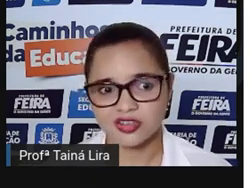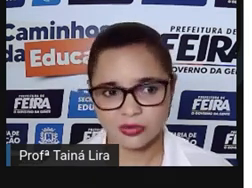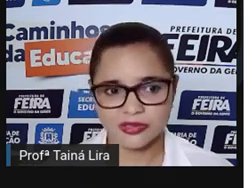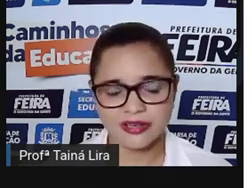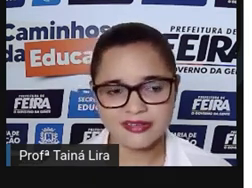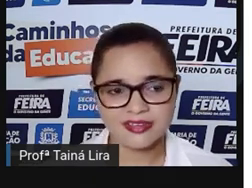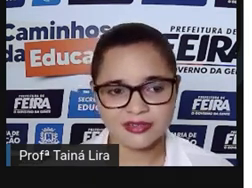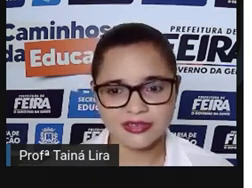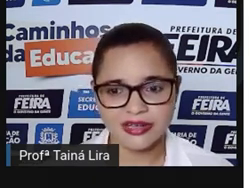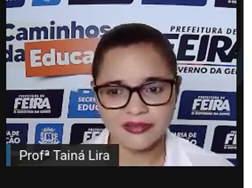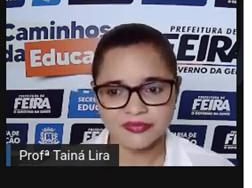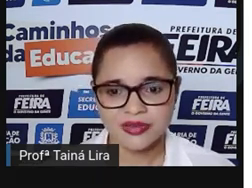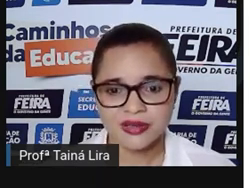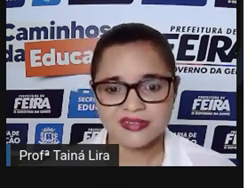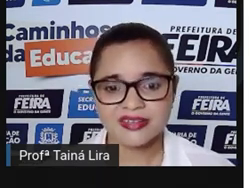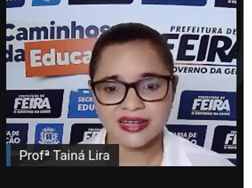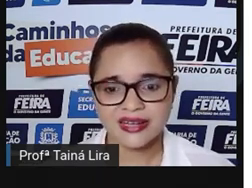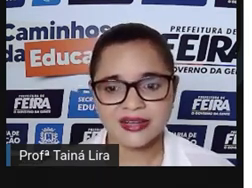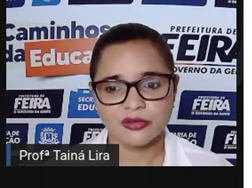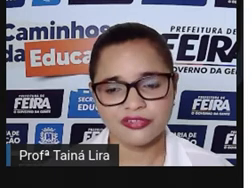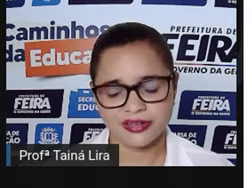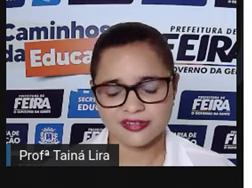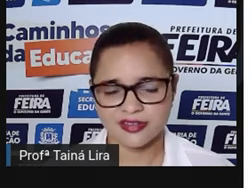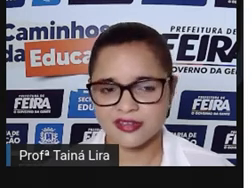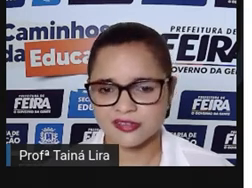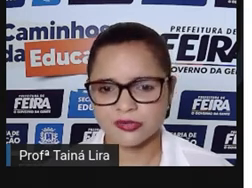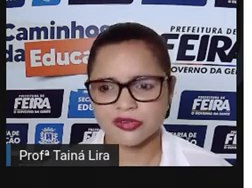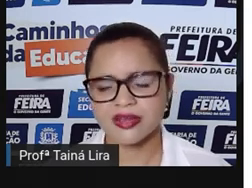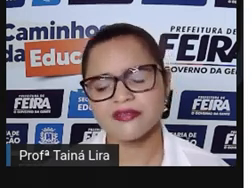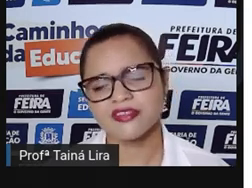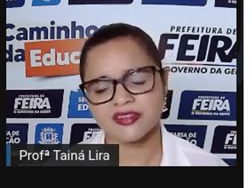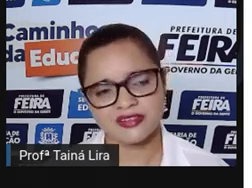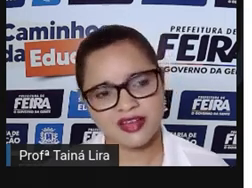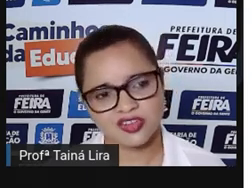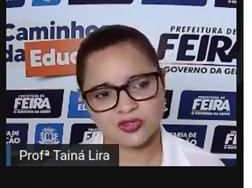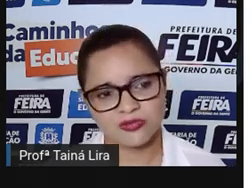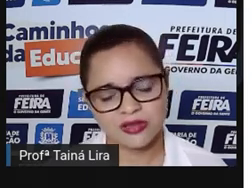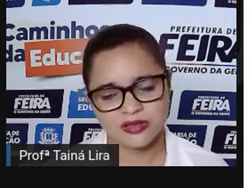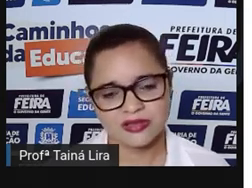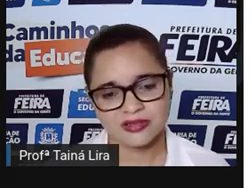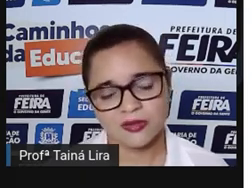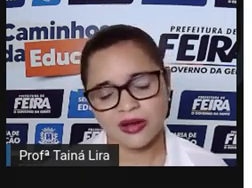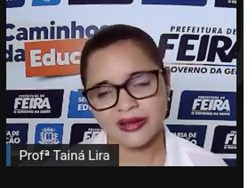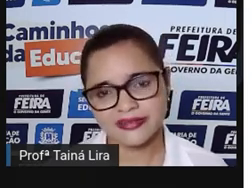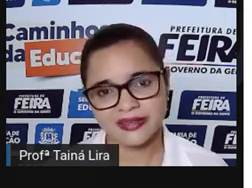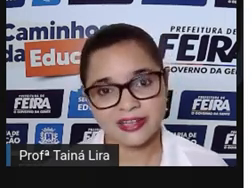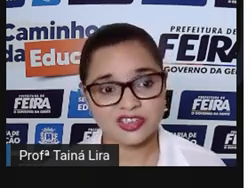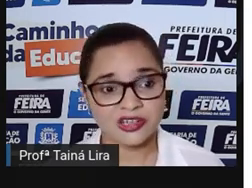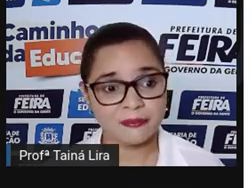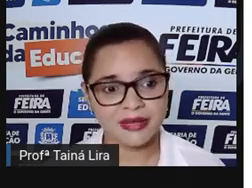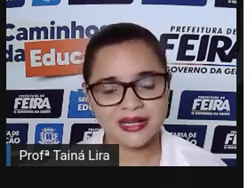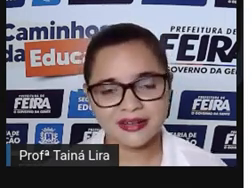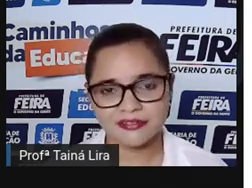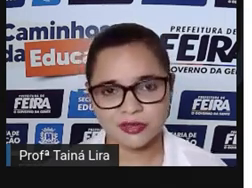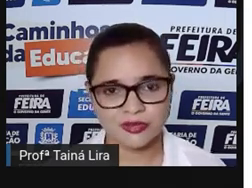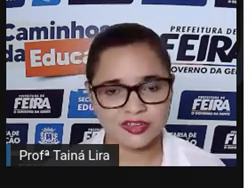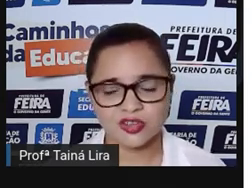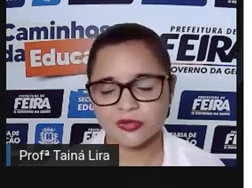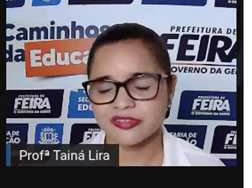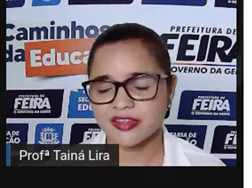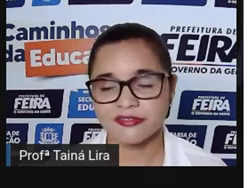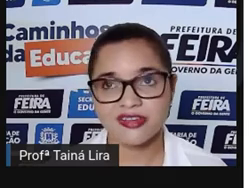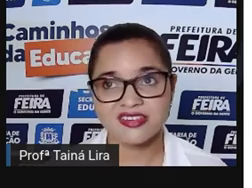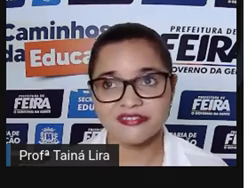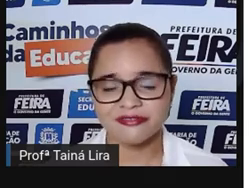ferramenta de comunicação, né? Será que ela oferece riscos? O que é que vocês acham? Então, a internet, ela é maravilhosa. A